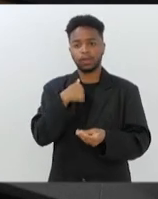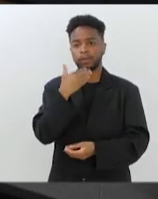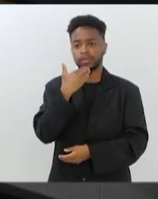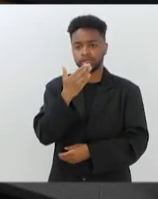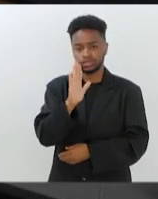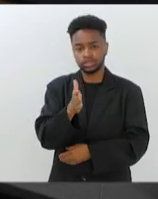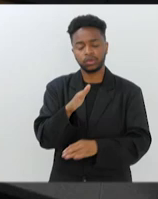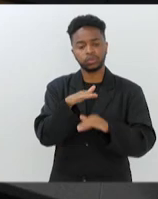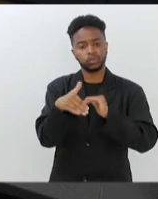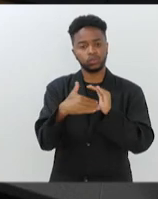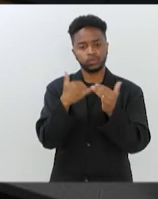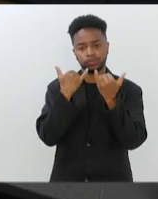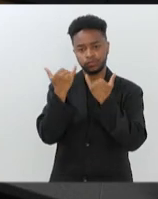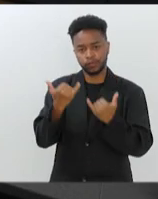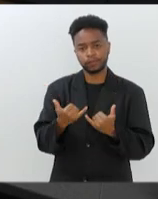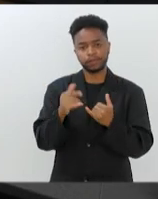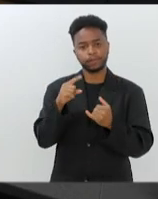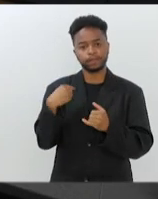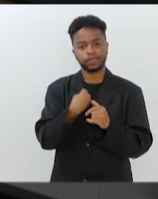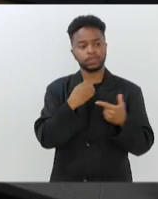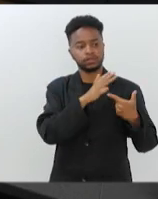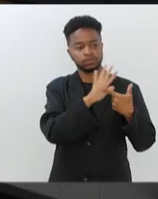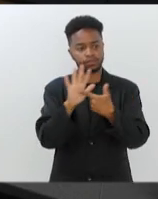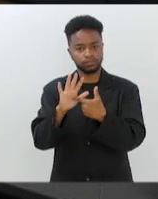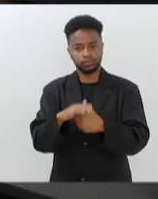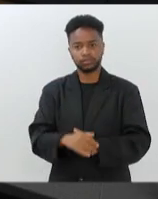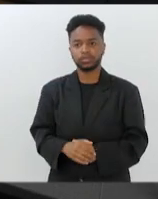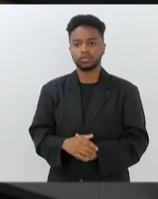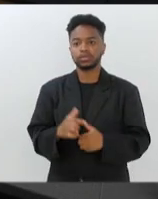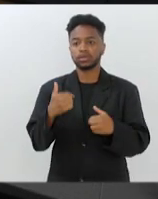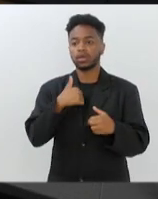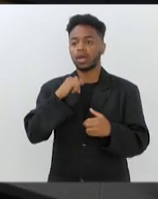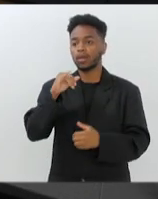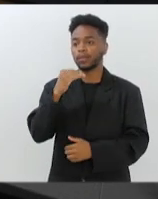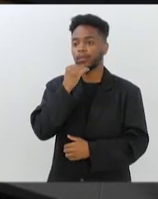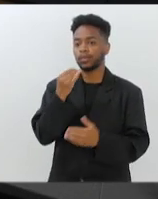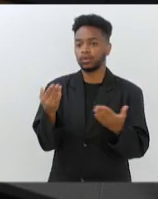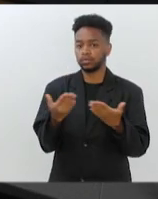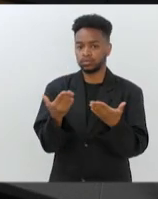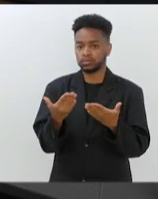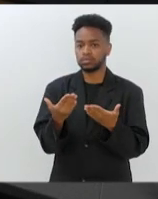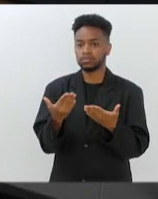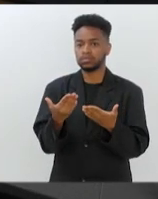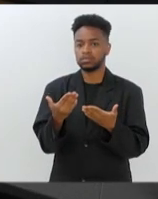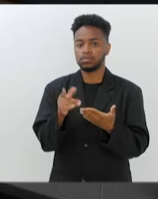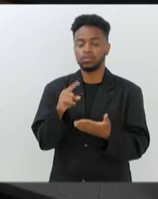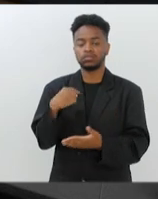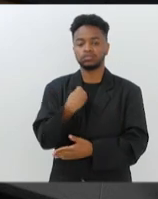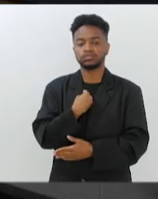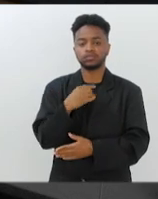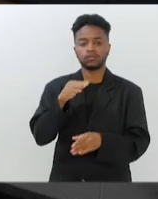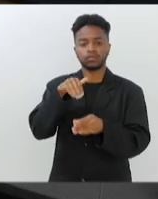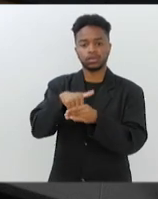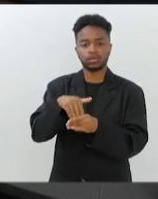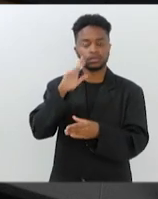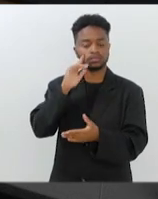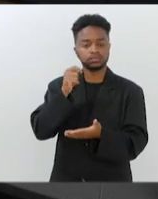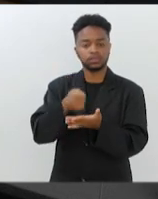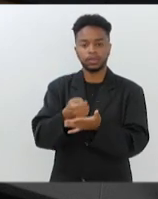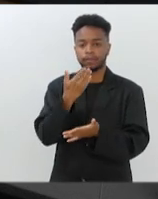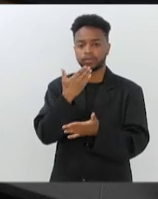solicitações da secretaria pra gente apreciar aqui vou aproveitar então Deputado pra gente botar aqui em deliberação o requerimento